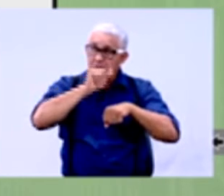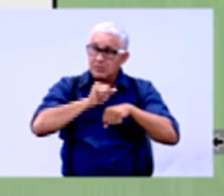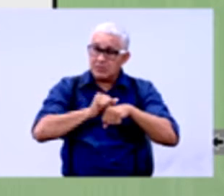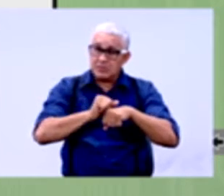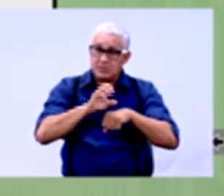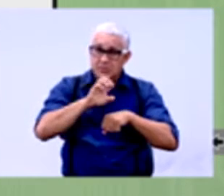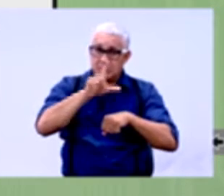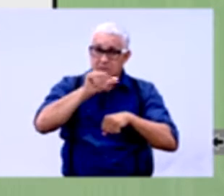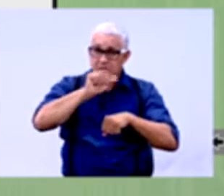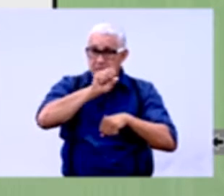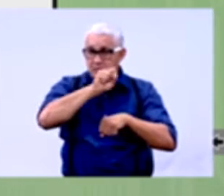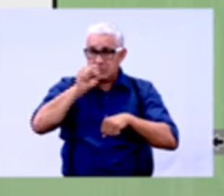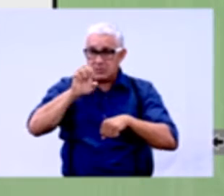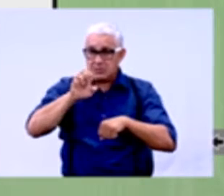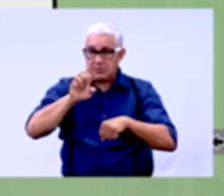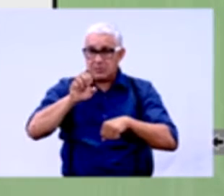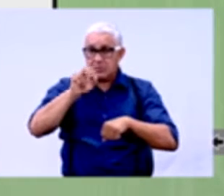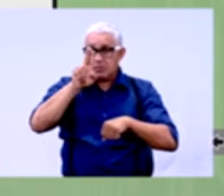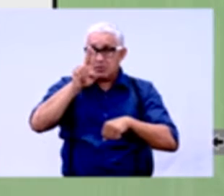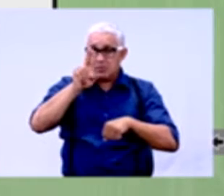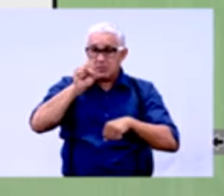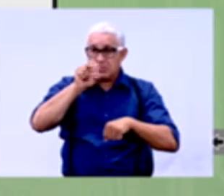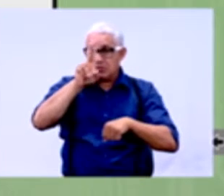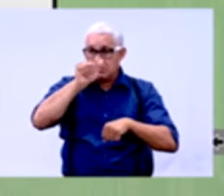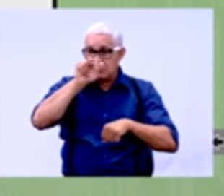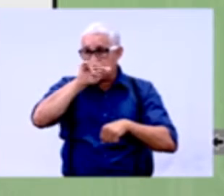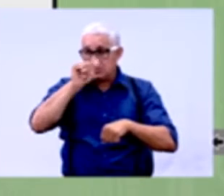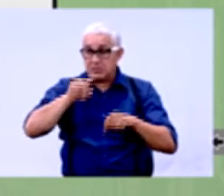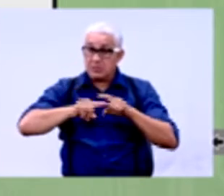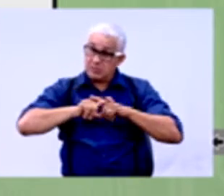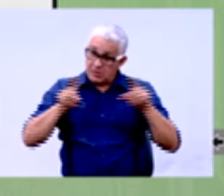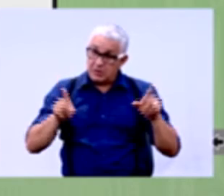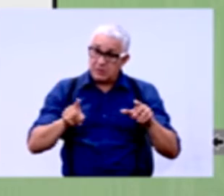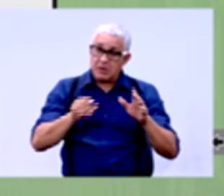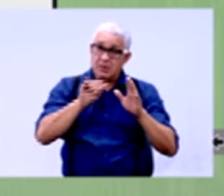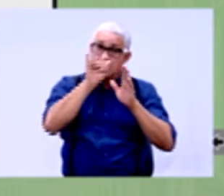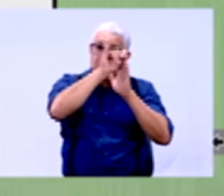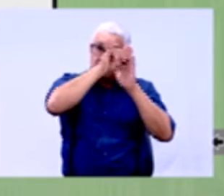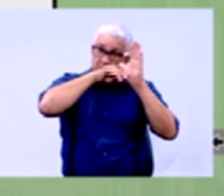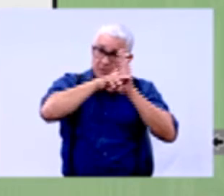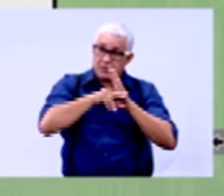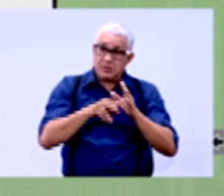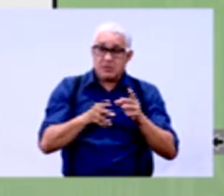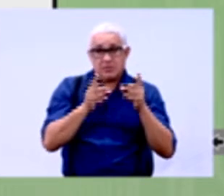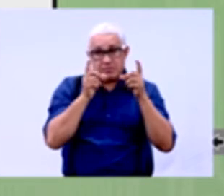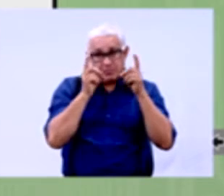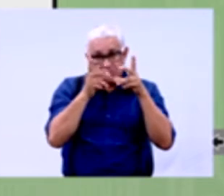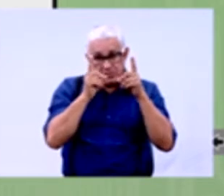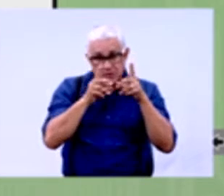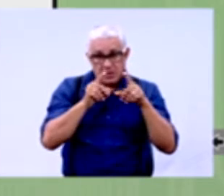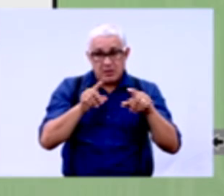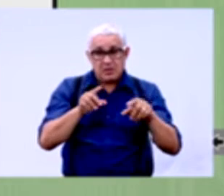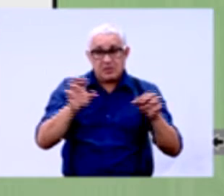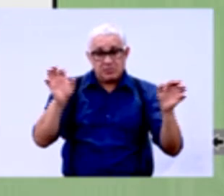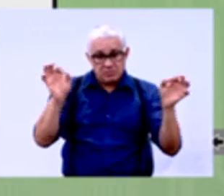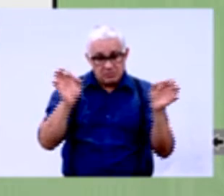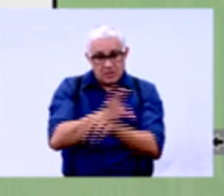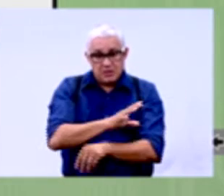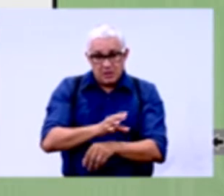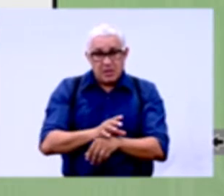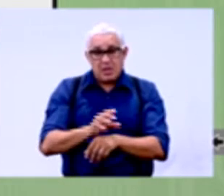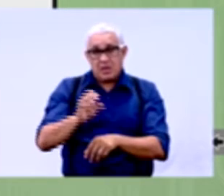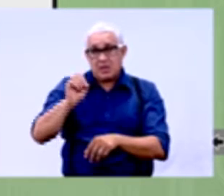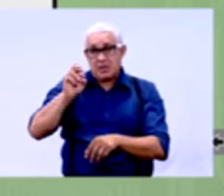classe usuário, mas a implementação do método fechar venda está no ordem de venda. Aí o ordem de